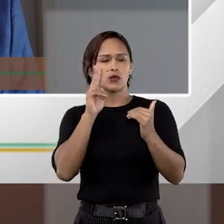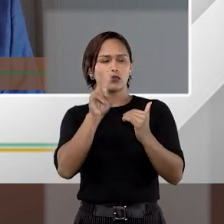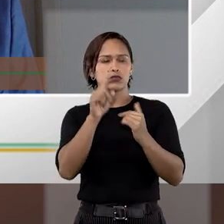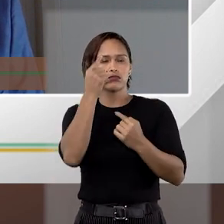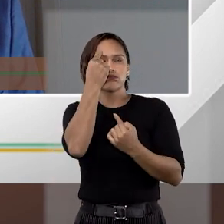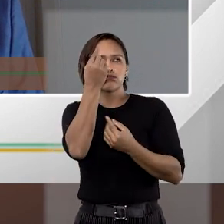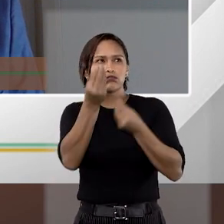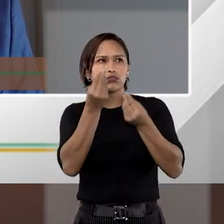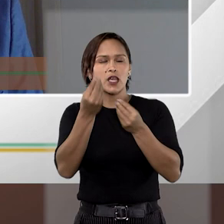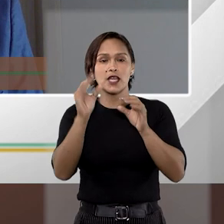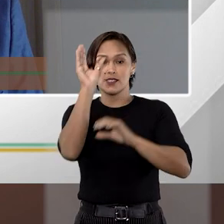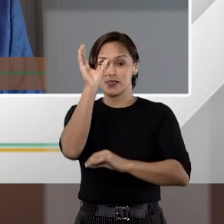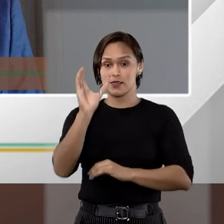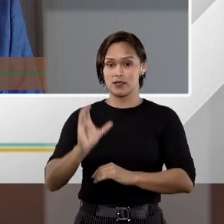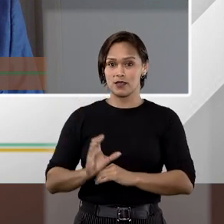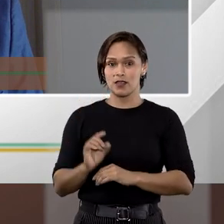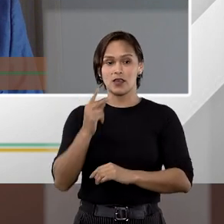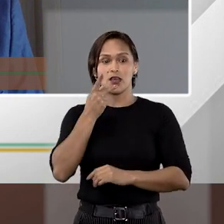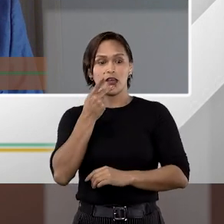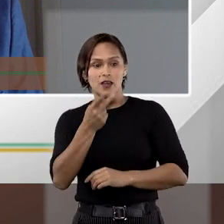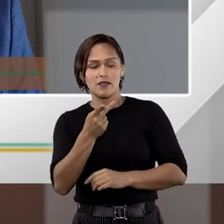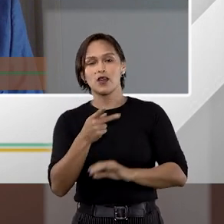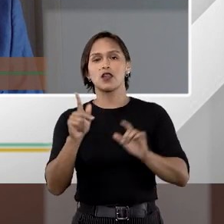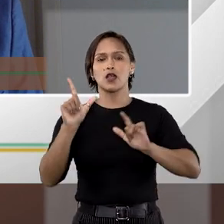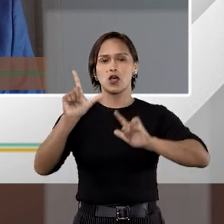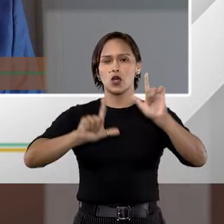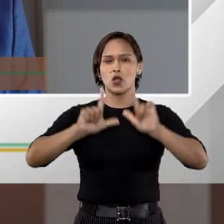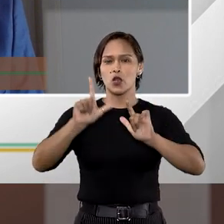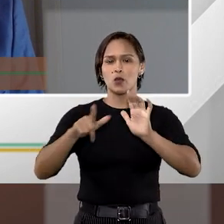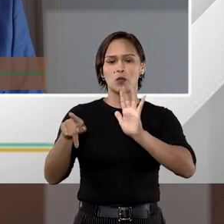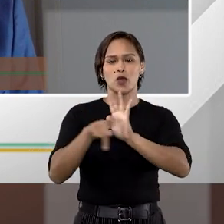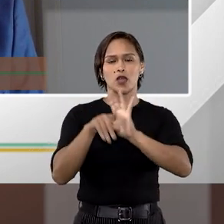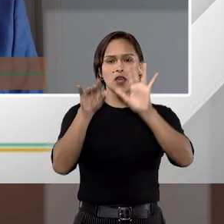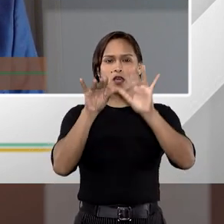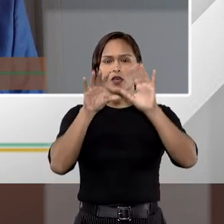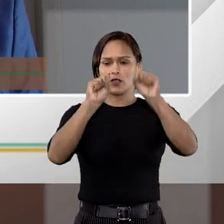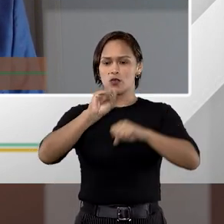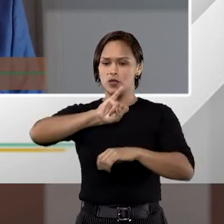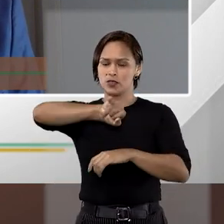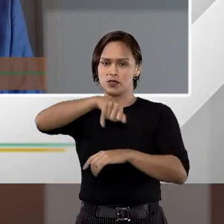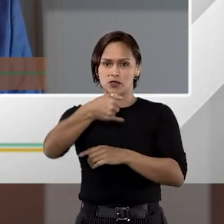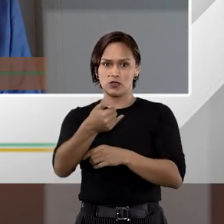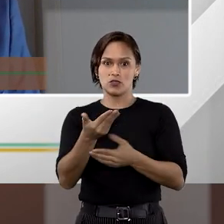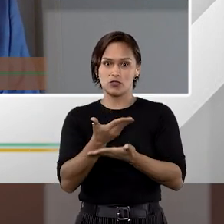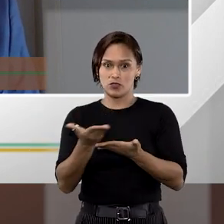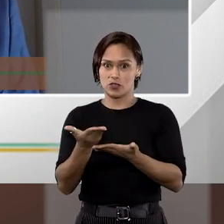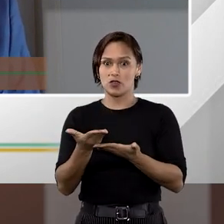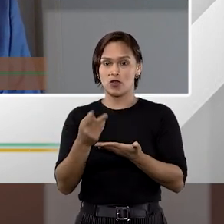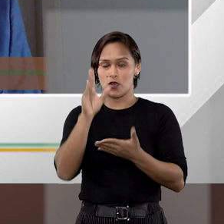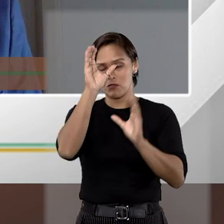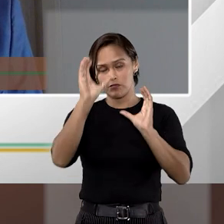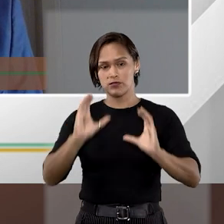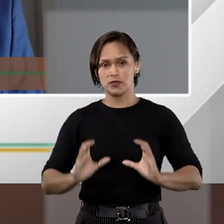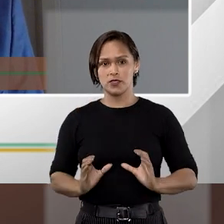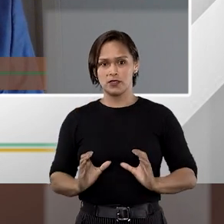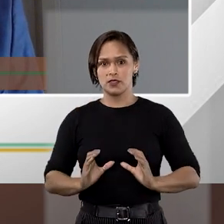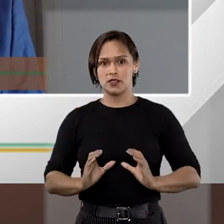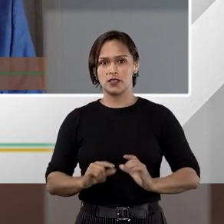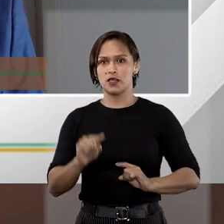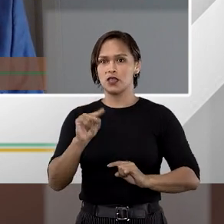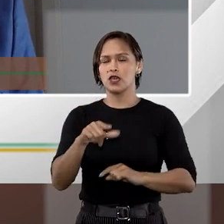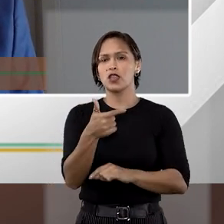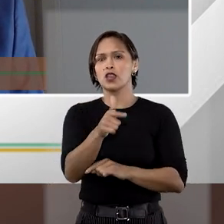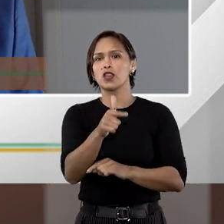assentado na ideia de cidadania né a gente aqui falando num programa que é do dos personal Justiça né o tribunal da Cidadania